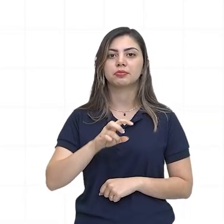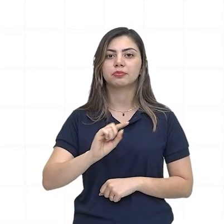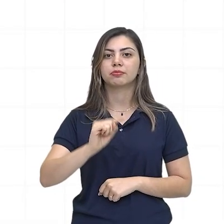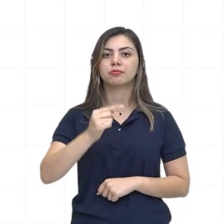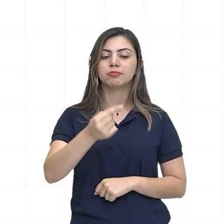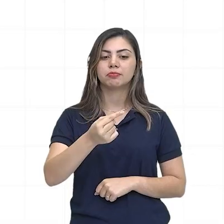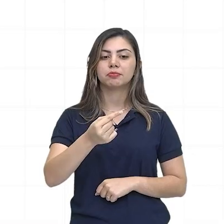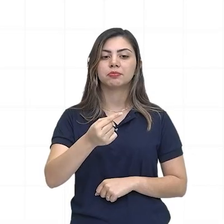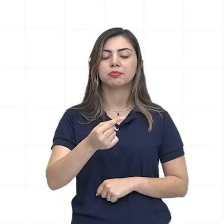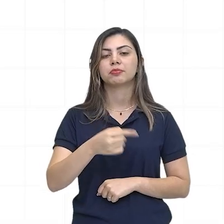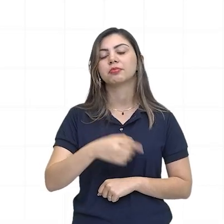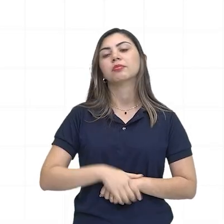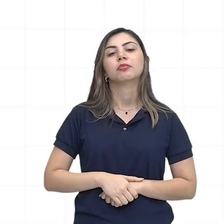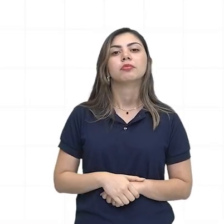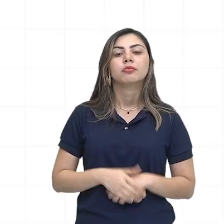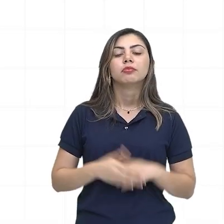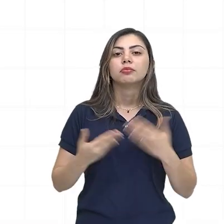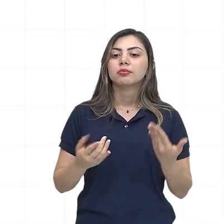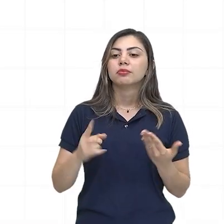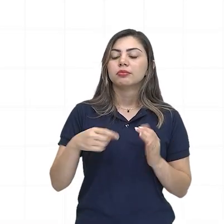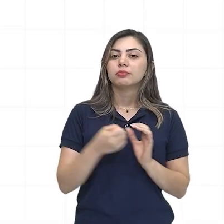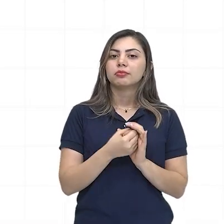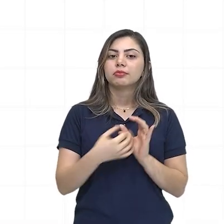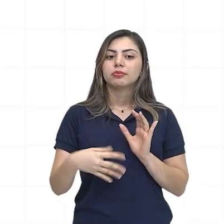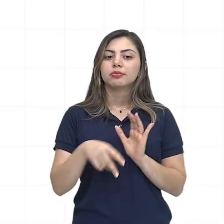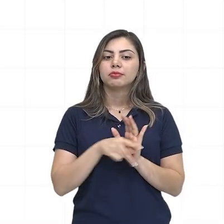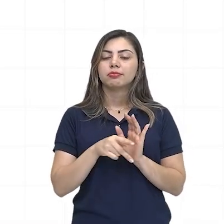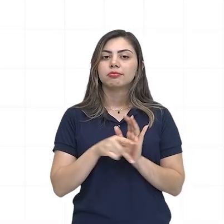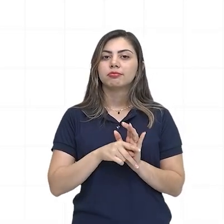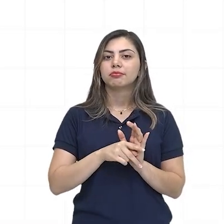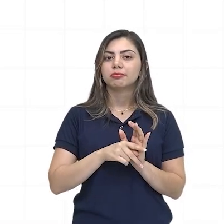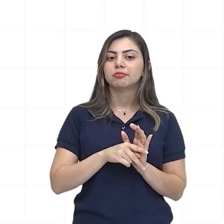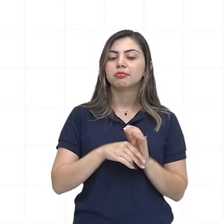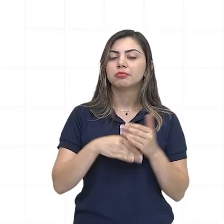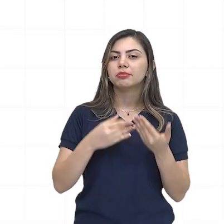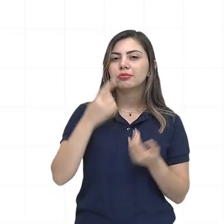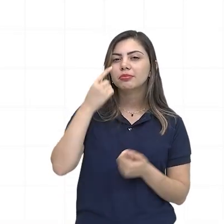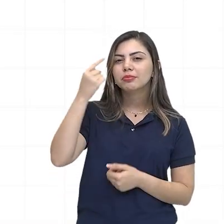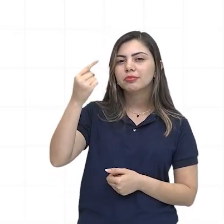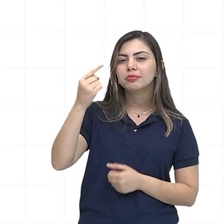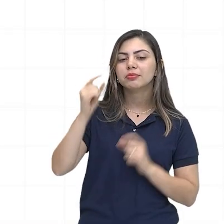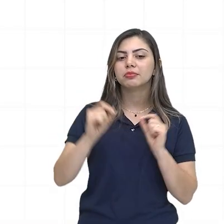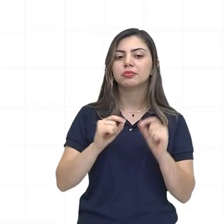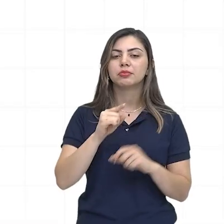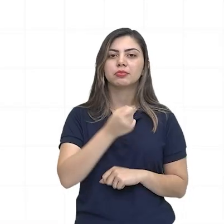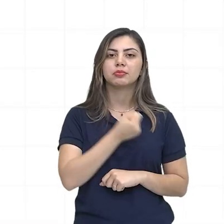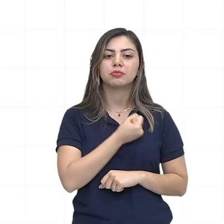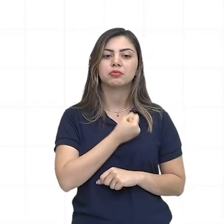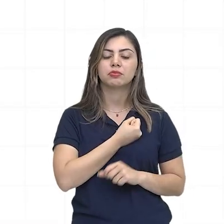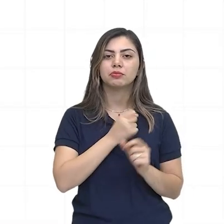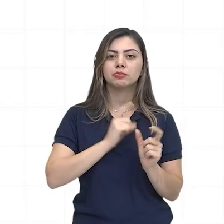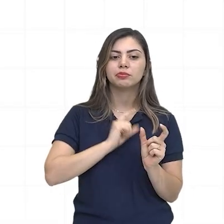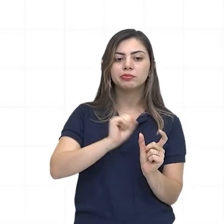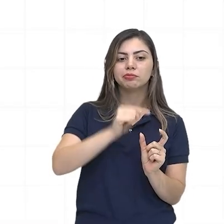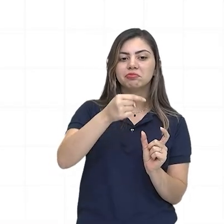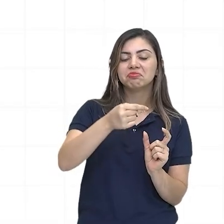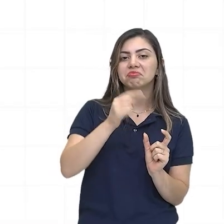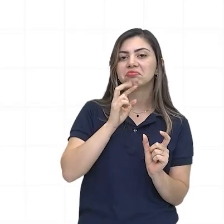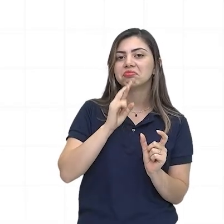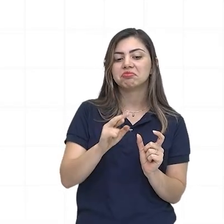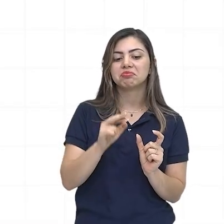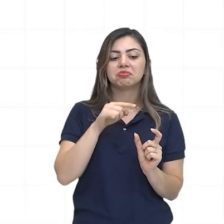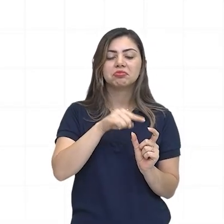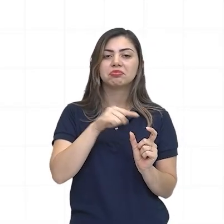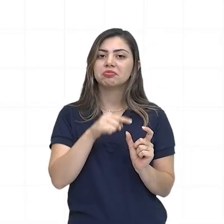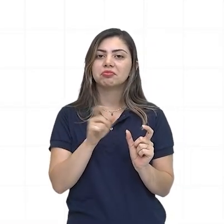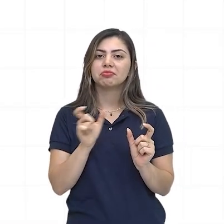a 1. Outra propriedade da potência também. Qualquer valor elevado a 1 é igual a ele mesmo. Então,